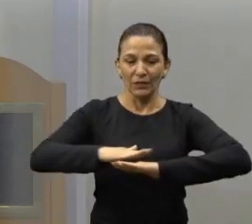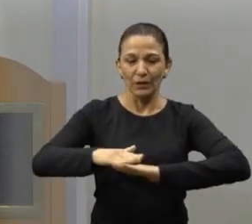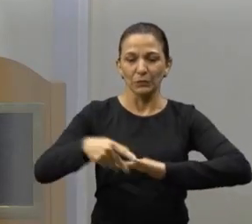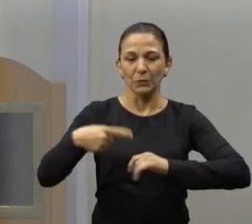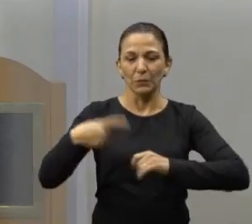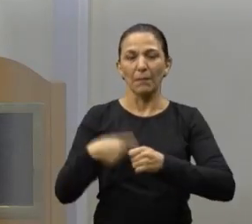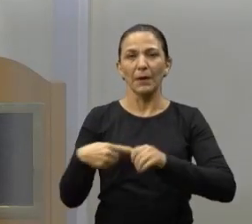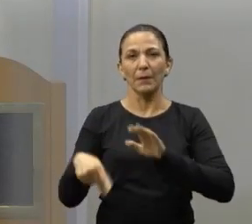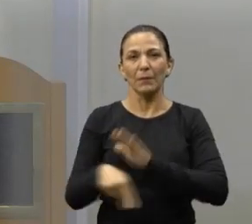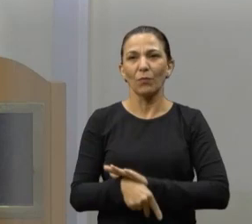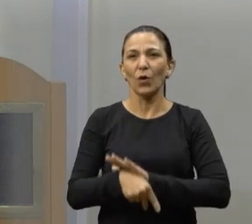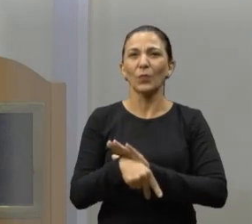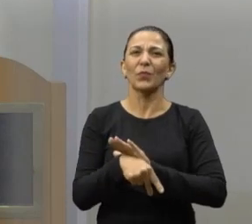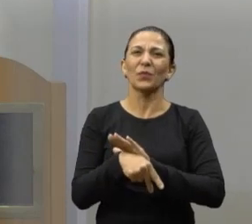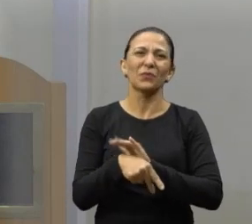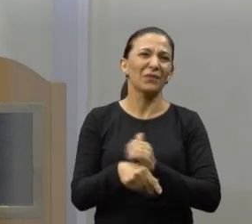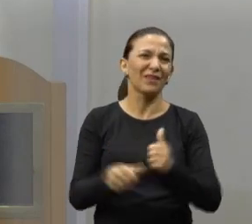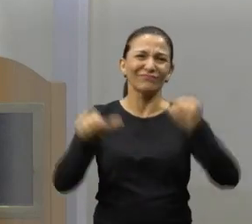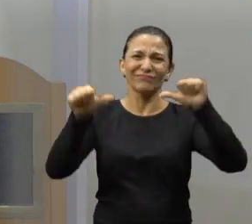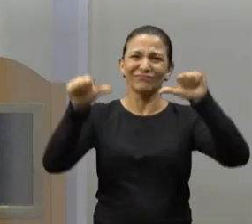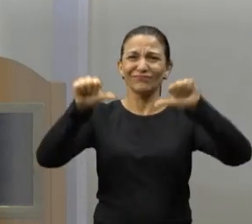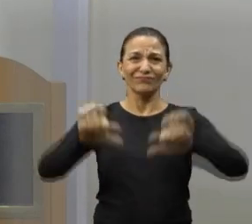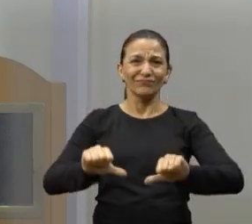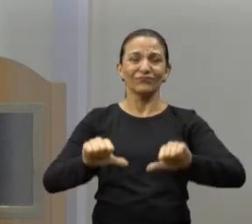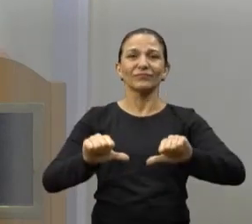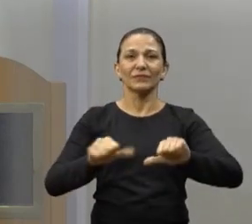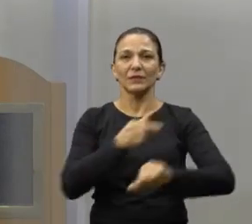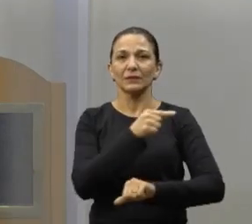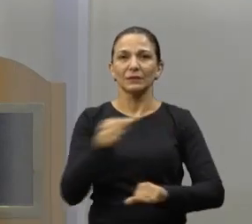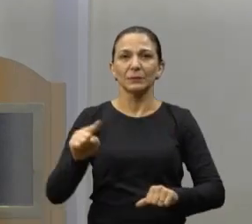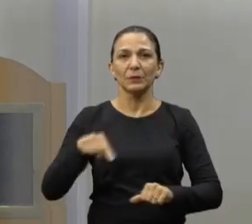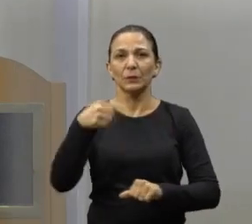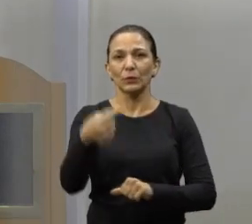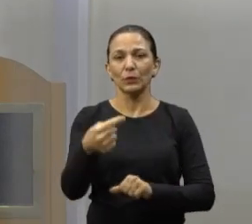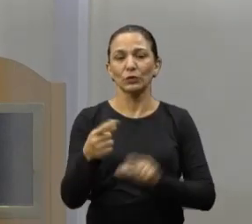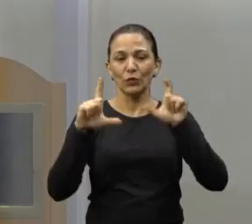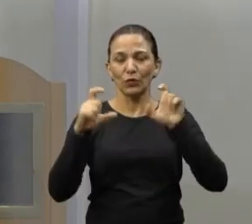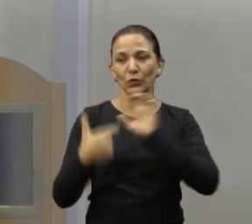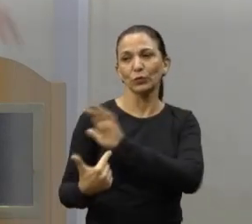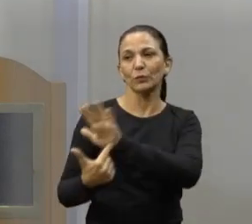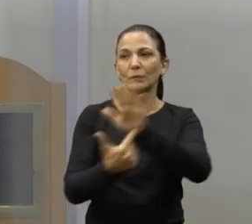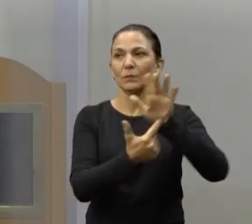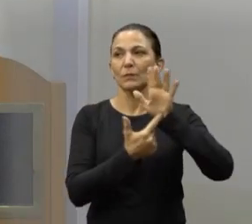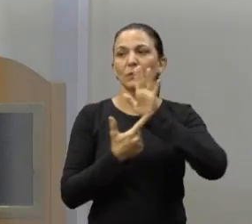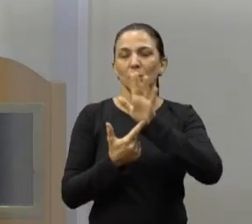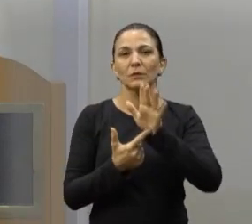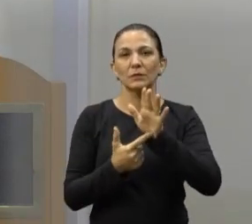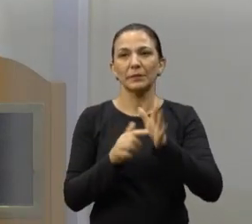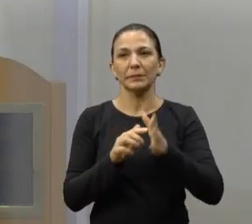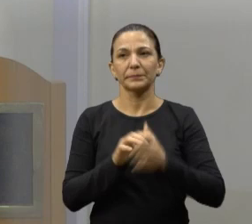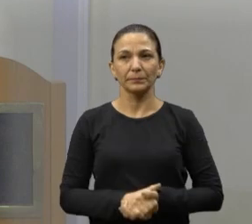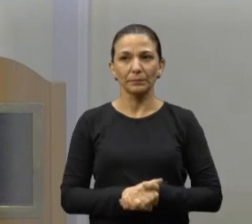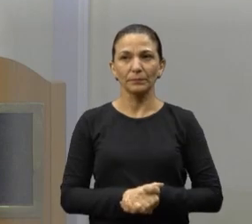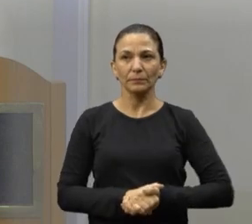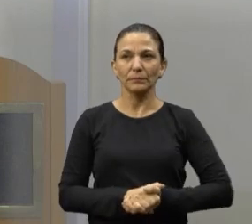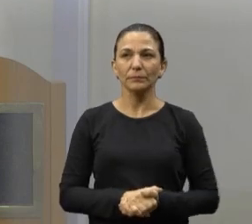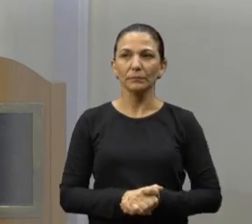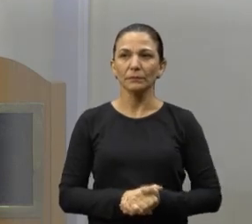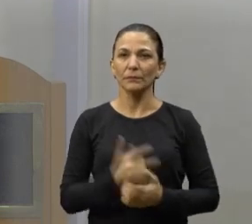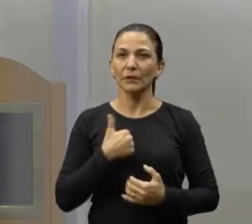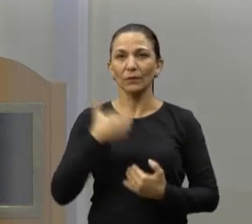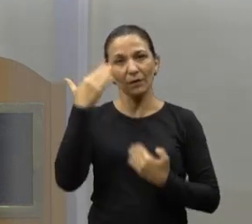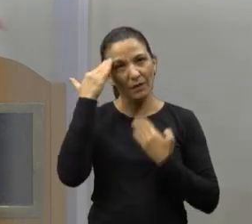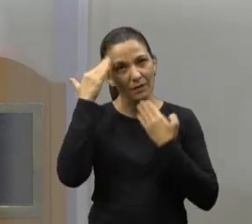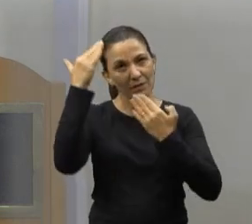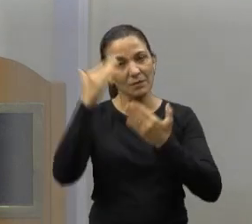na Cidade Jardim então bem insatisfatórios né semana que vem eu trago as fotos Para comprovar essa questão mas ficou